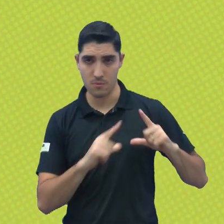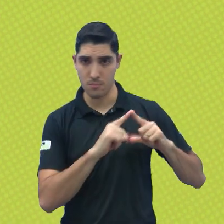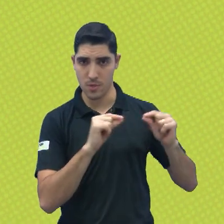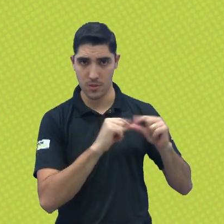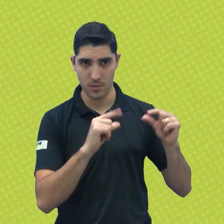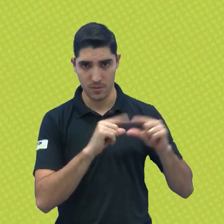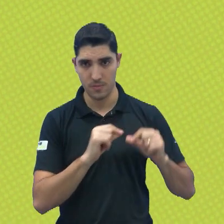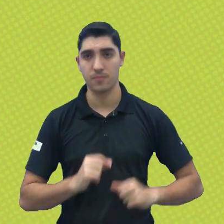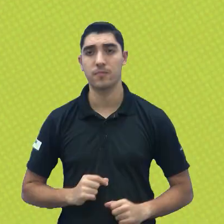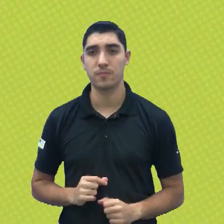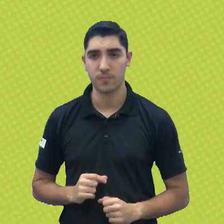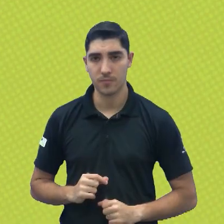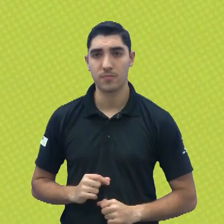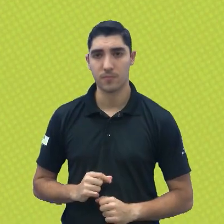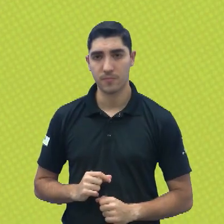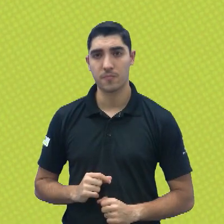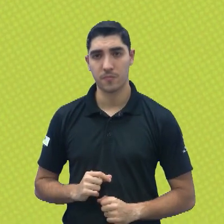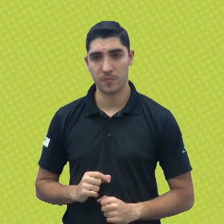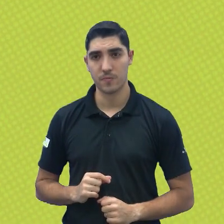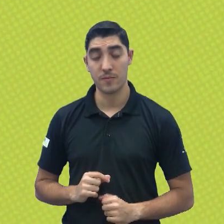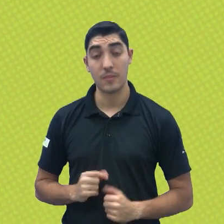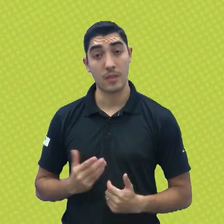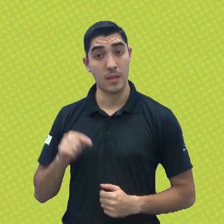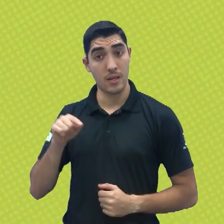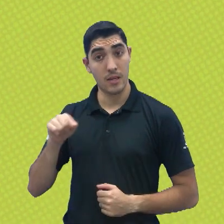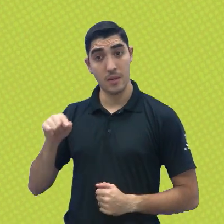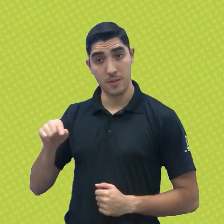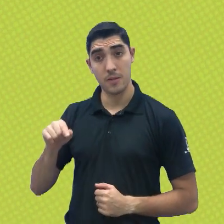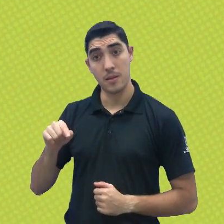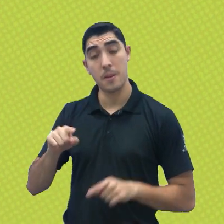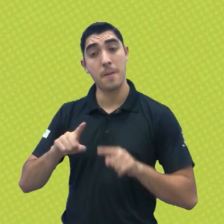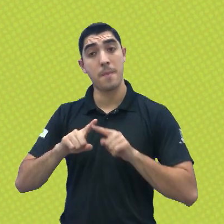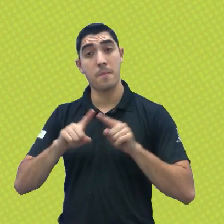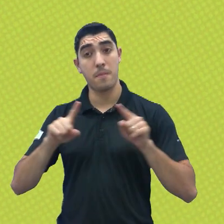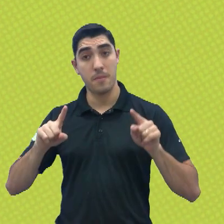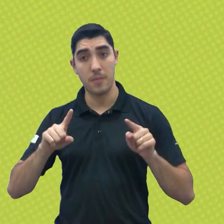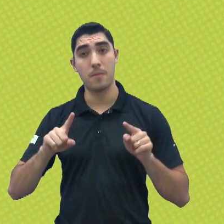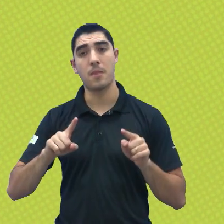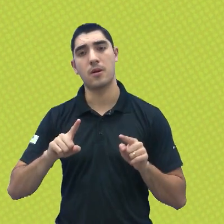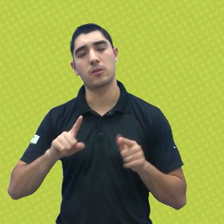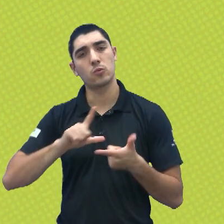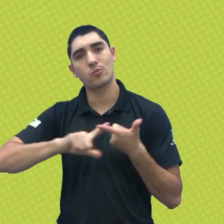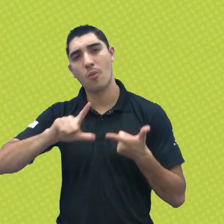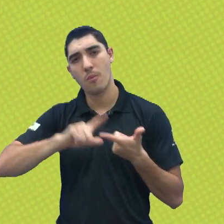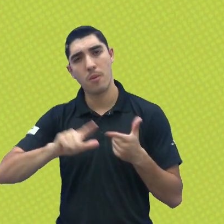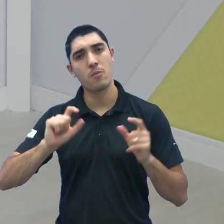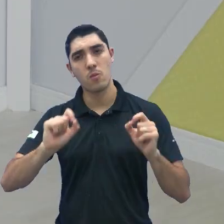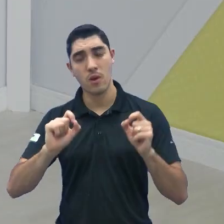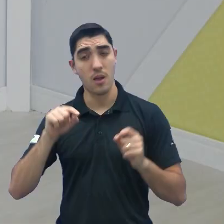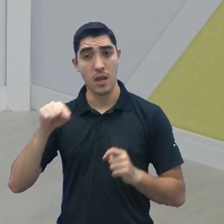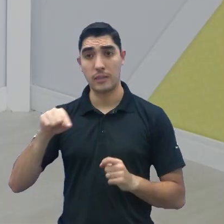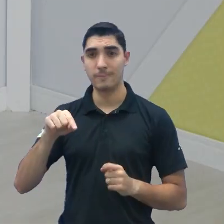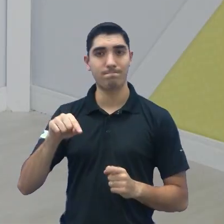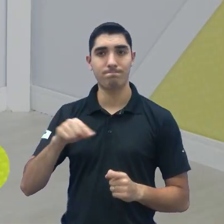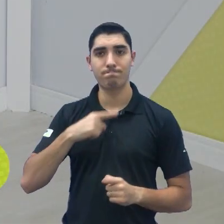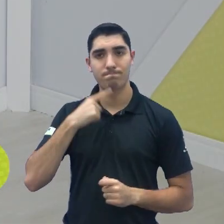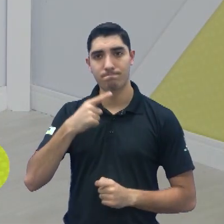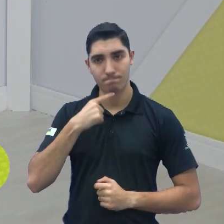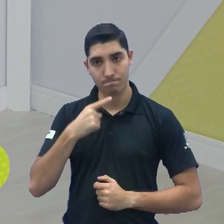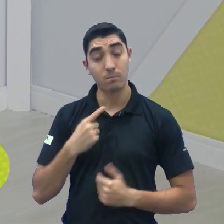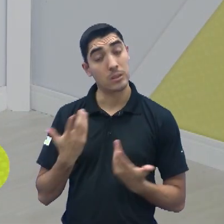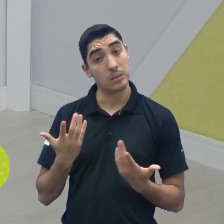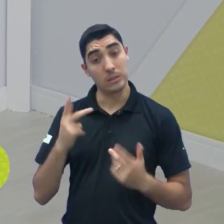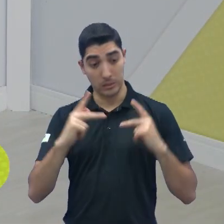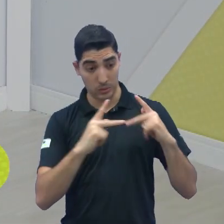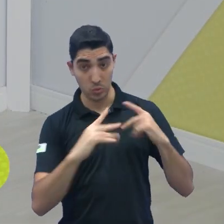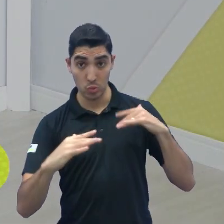Franca contra o quinto, o Brasília. Só jogo bom, só jogo eliminatório. Perdeu, tá fora, volta para casa. É difícil para o São José?